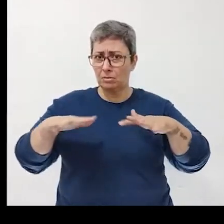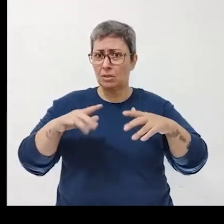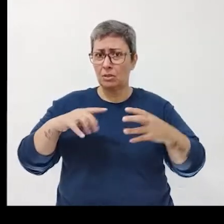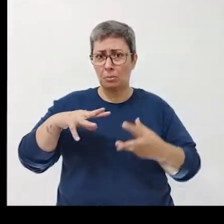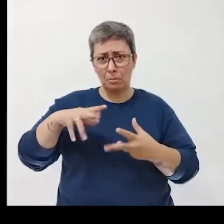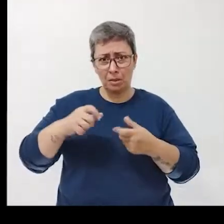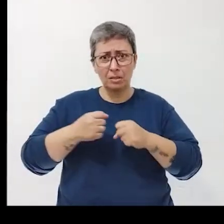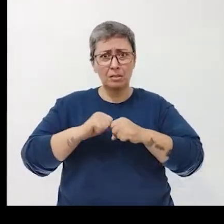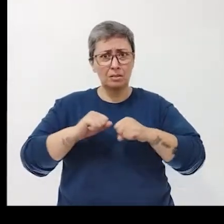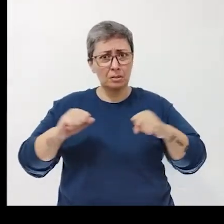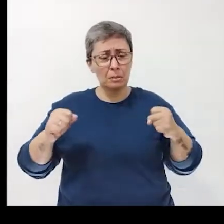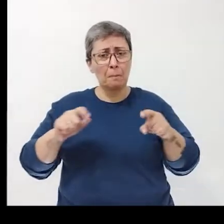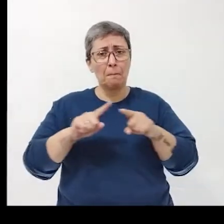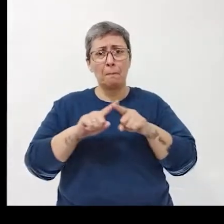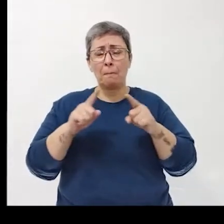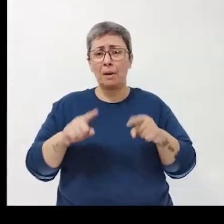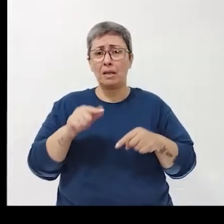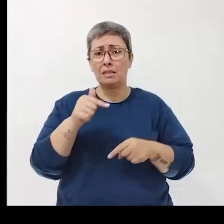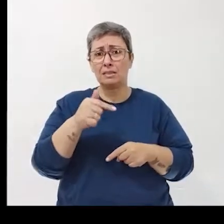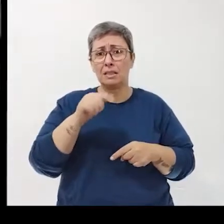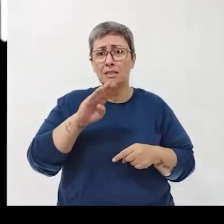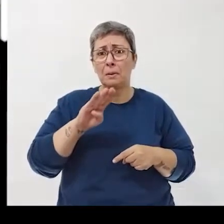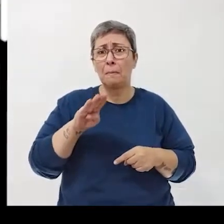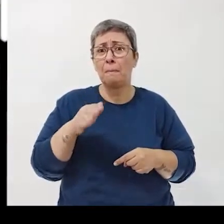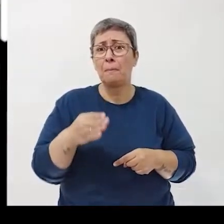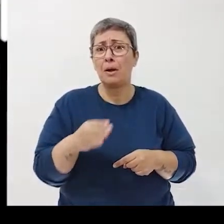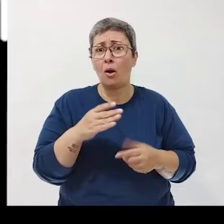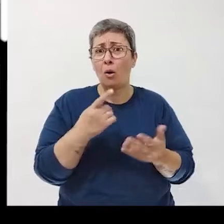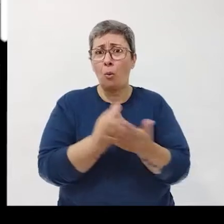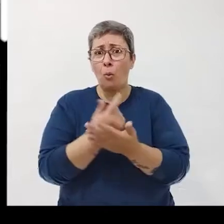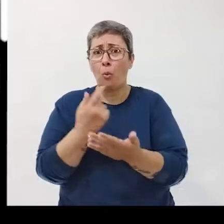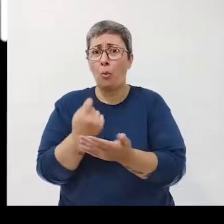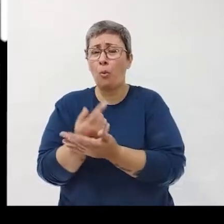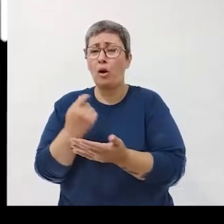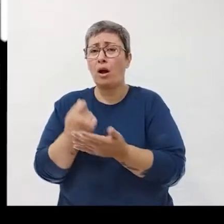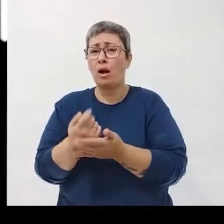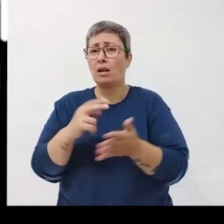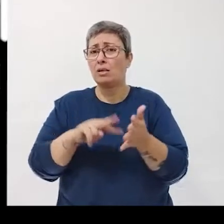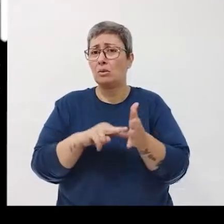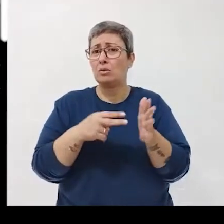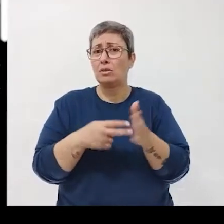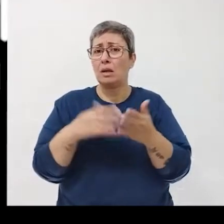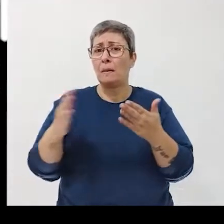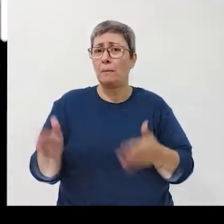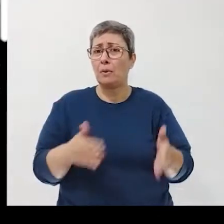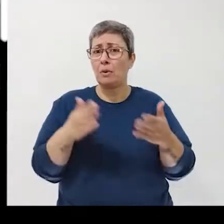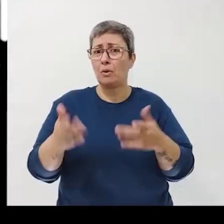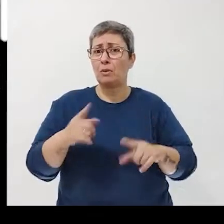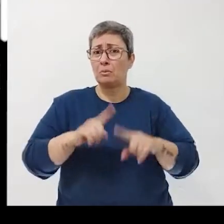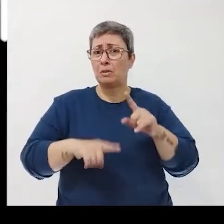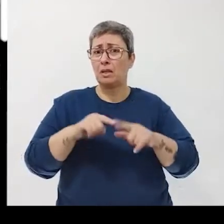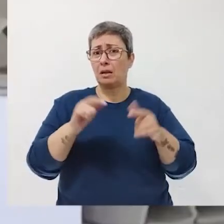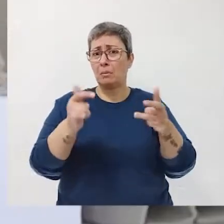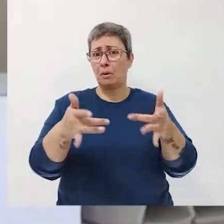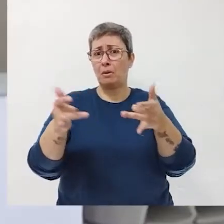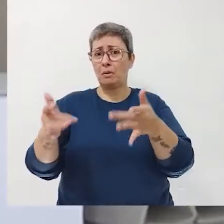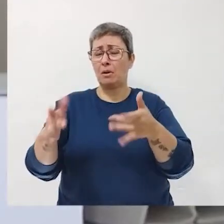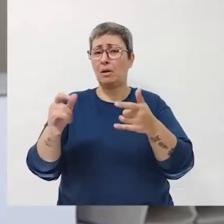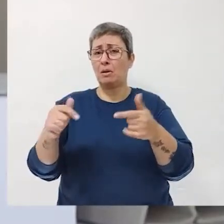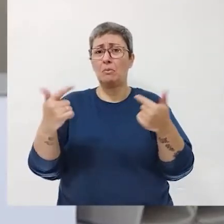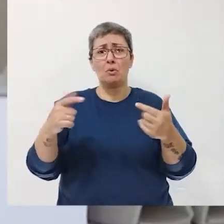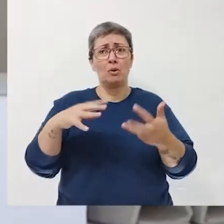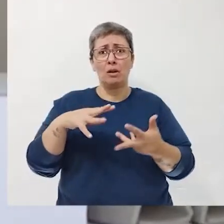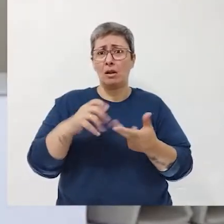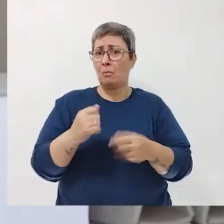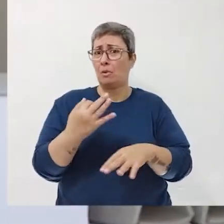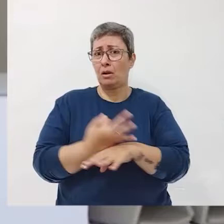planeta é grande, mas nós somos mais de 7 bilhões consumindo, e isso significa a produção de matéria descartável. Não há planeta